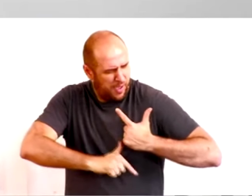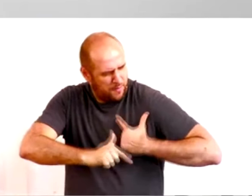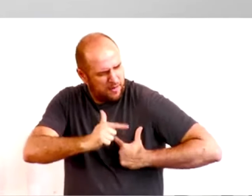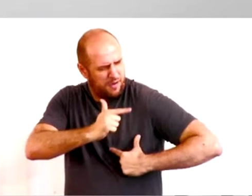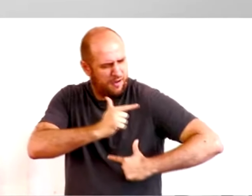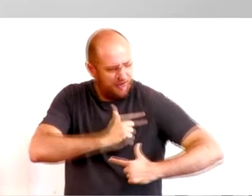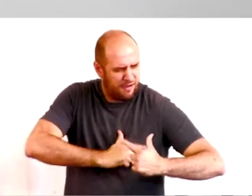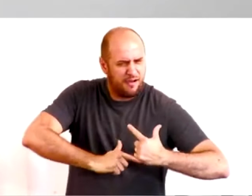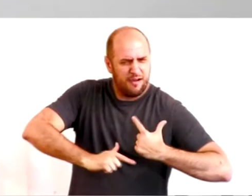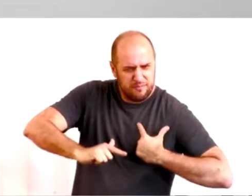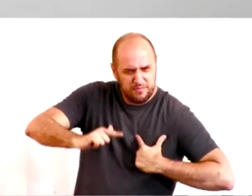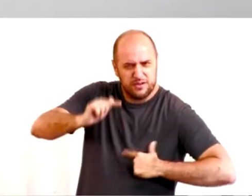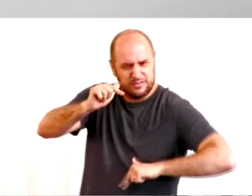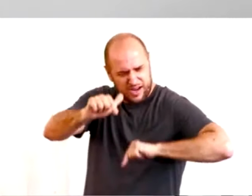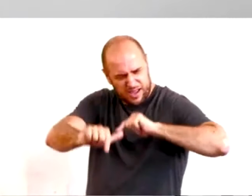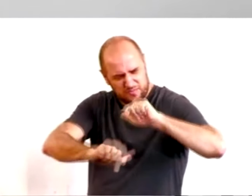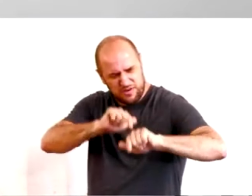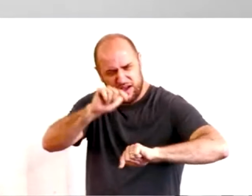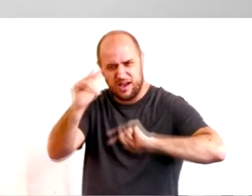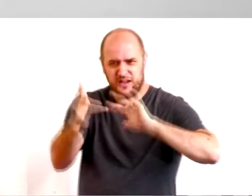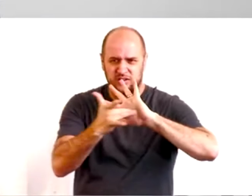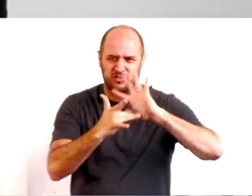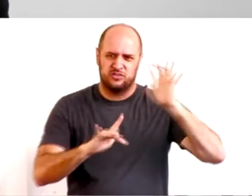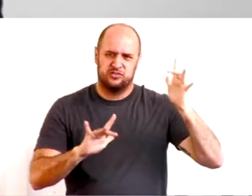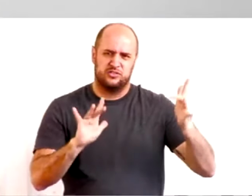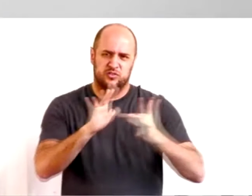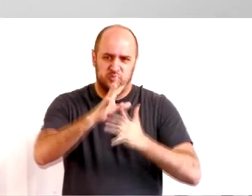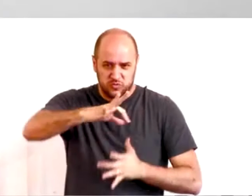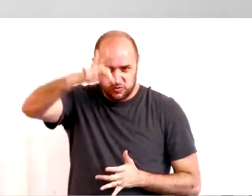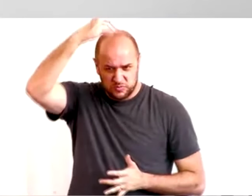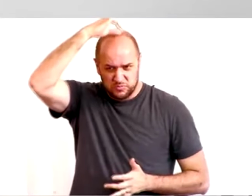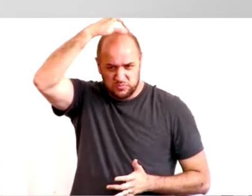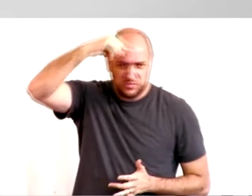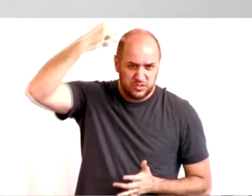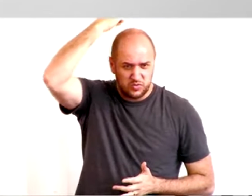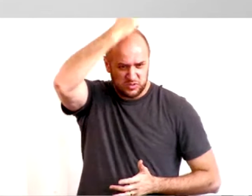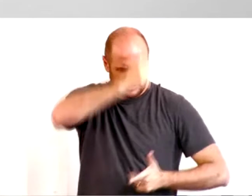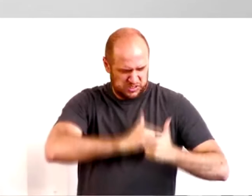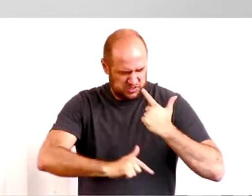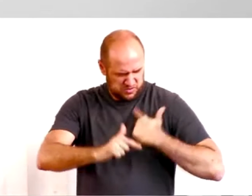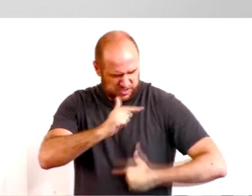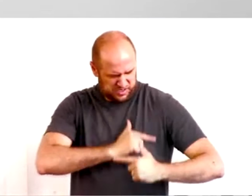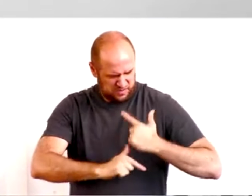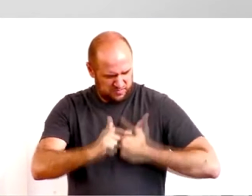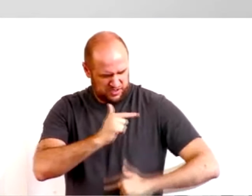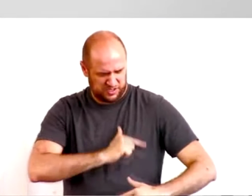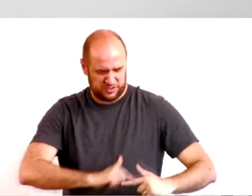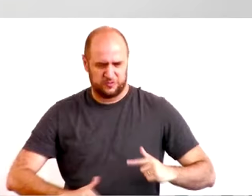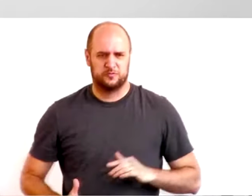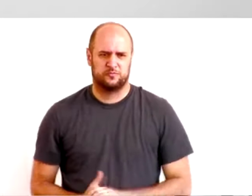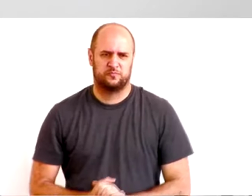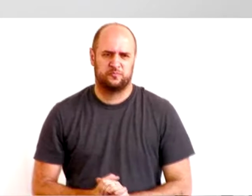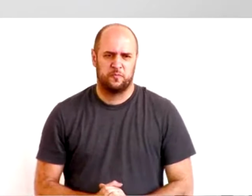obra de Cristo, pela obra do Espírito Santo de Deus.